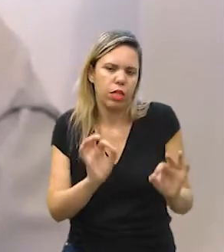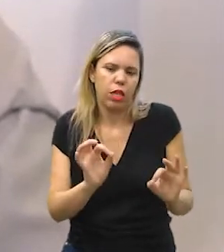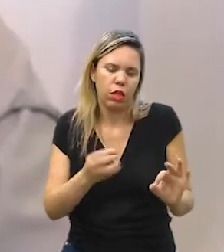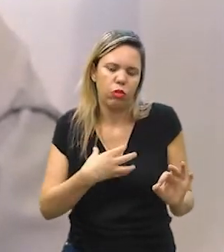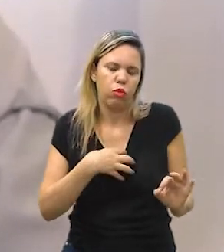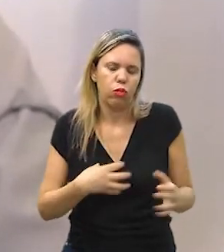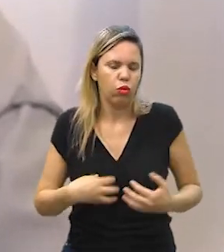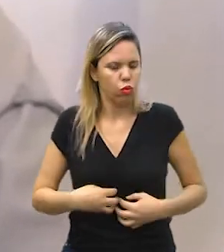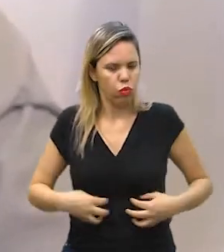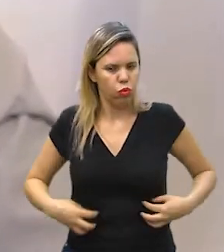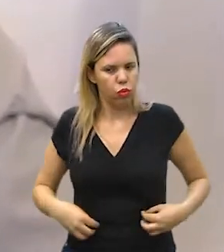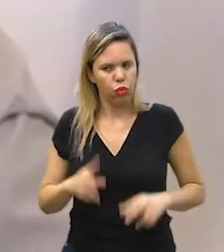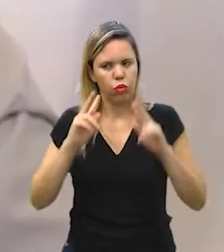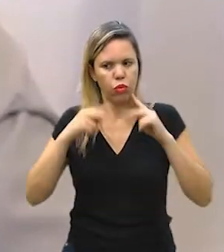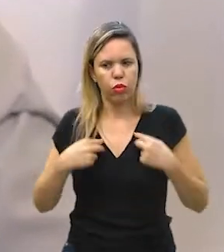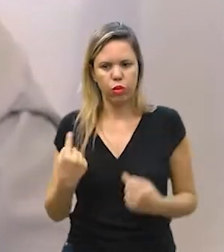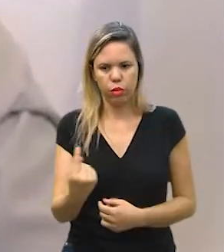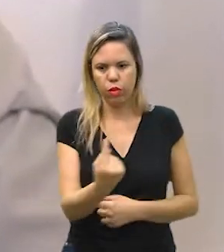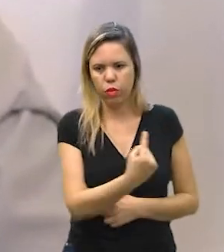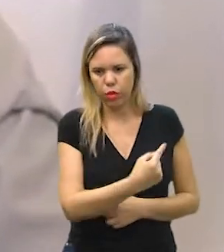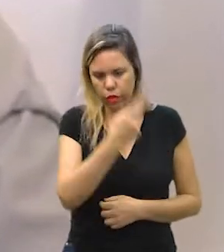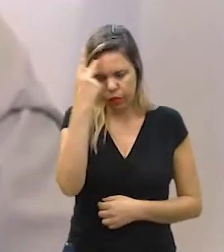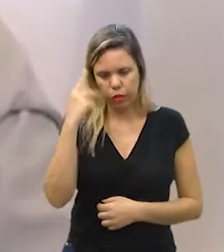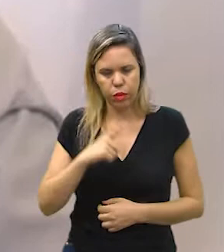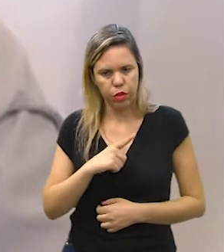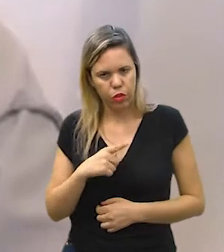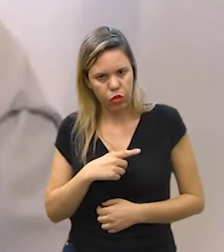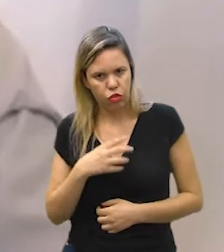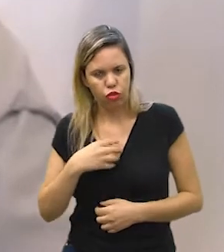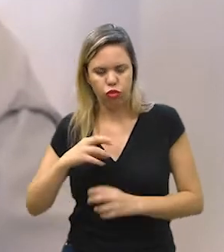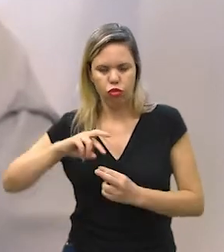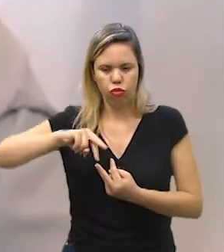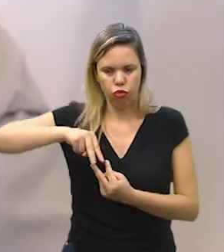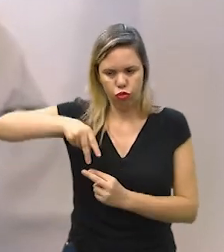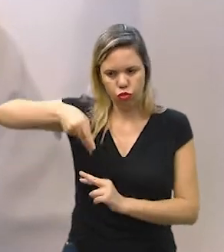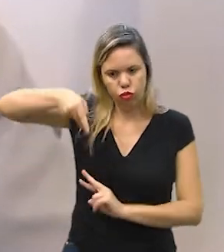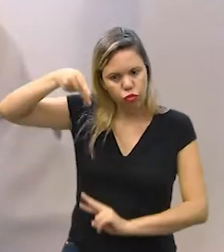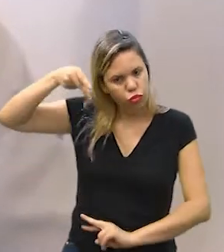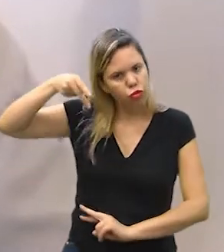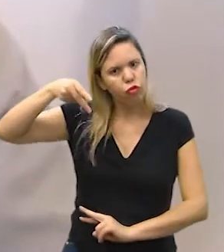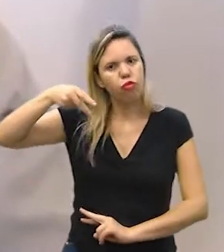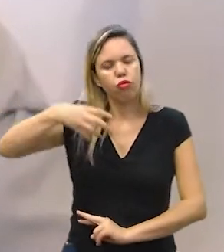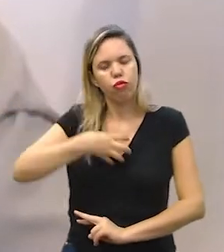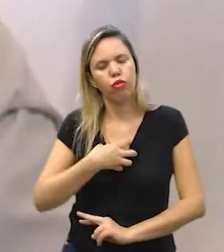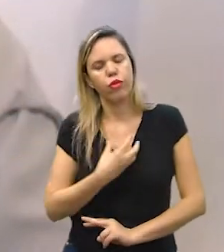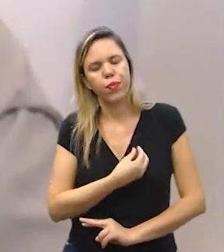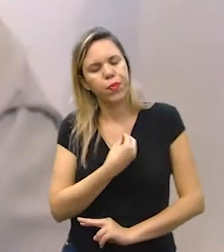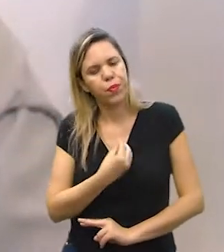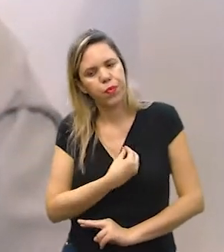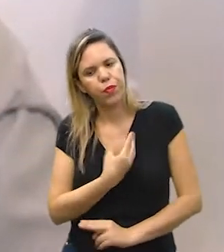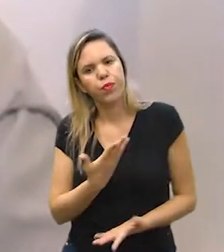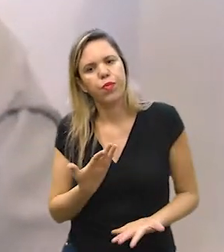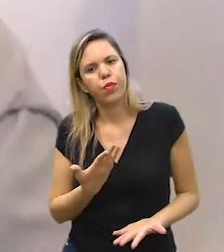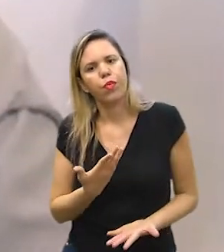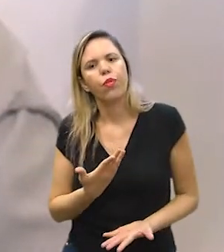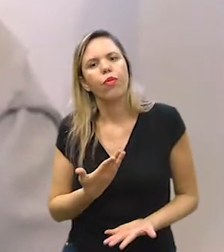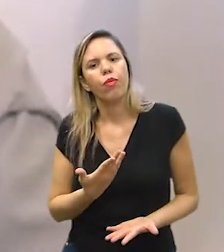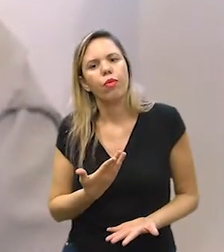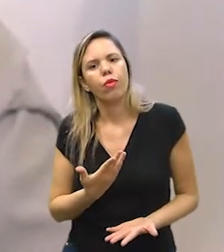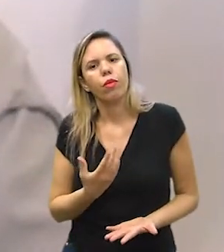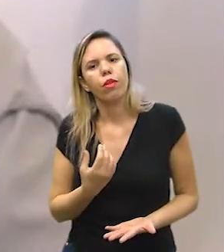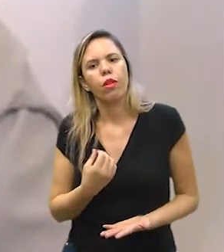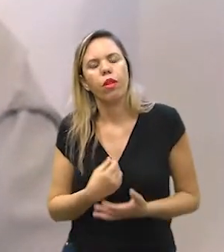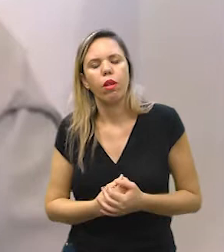ser humano, ele é individual. Ele tem a sua genética, ele tem o seu meio ambiente. Então, esses fatores são